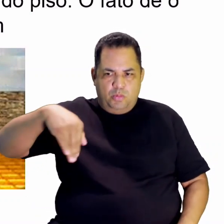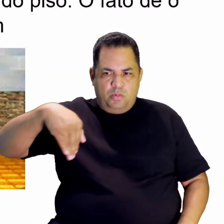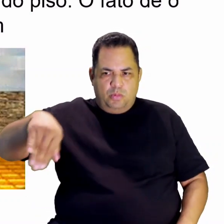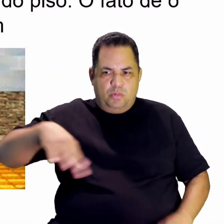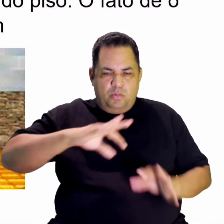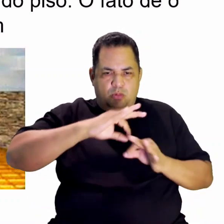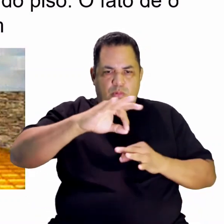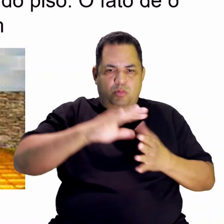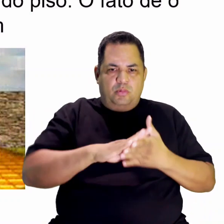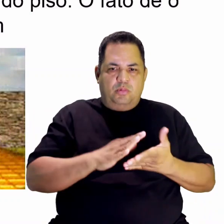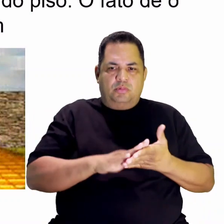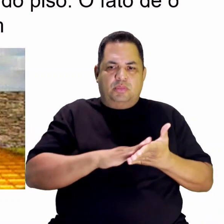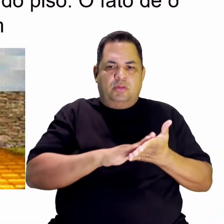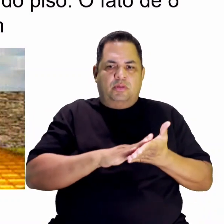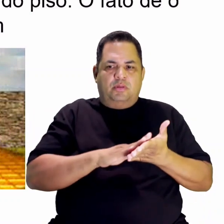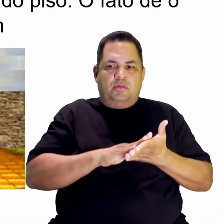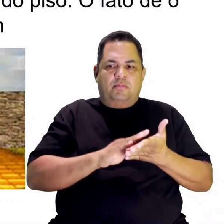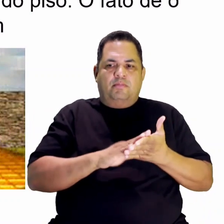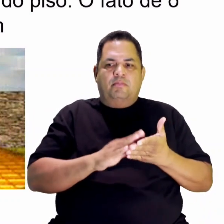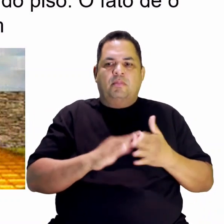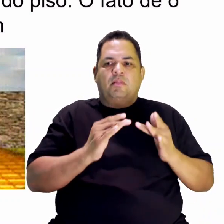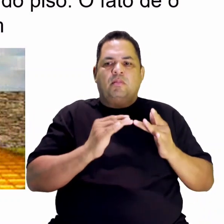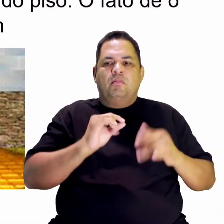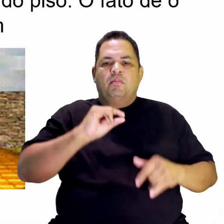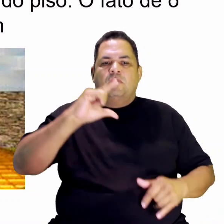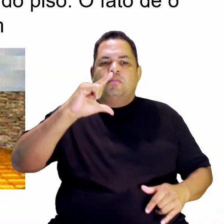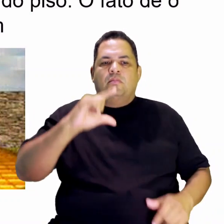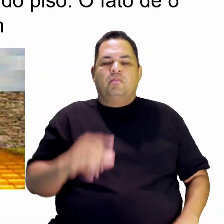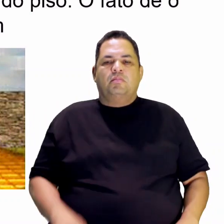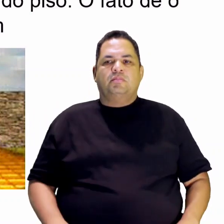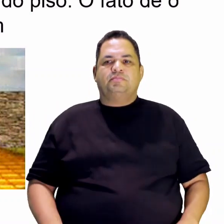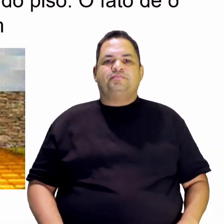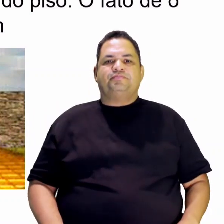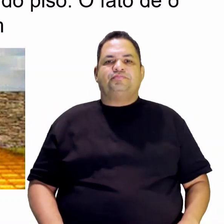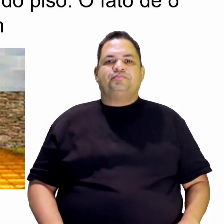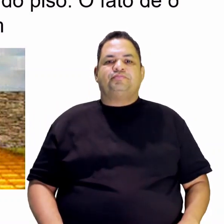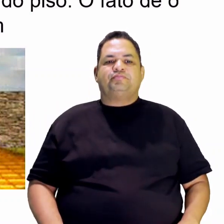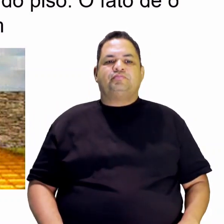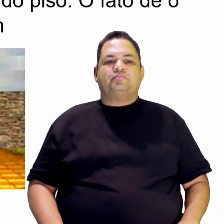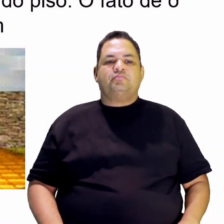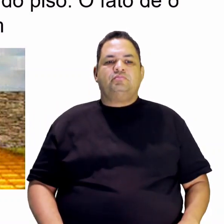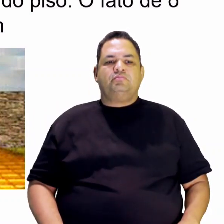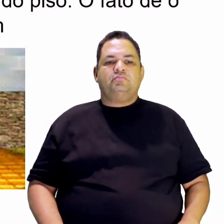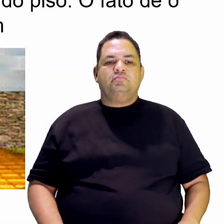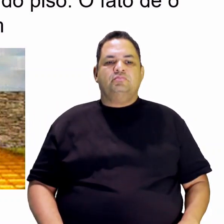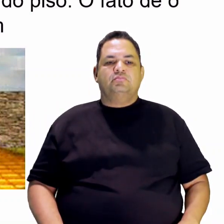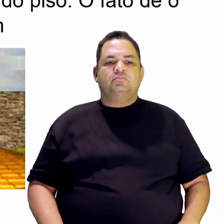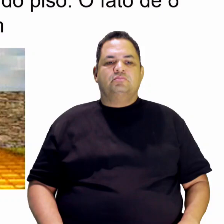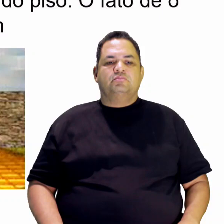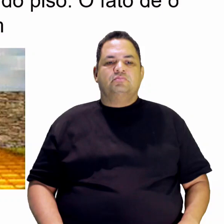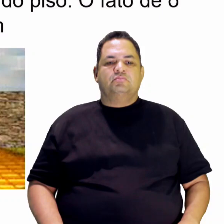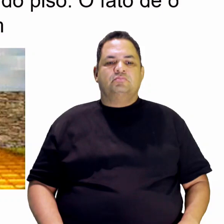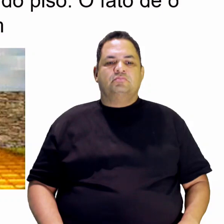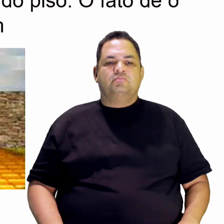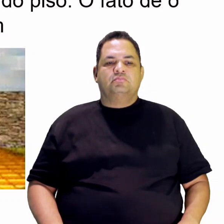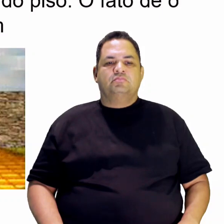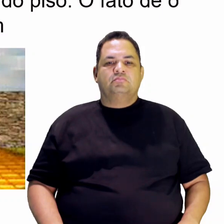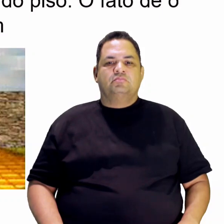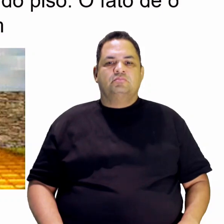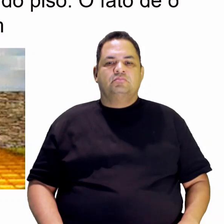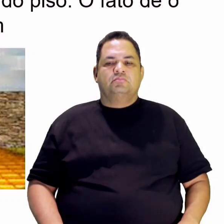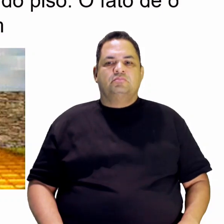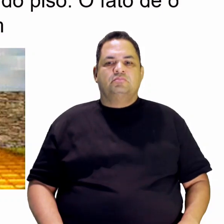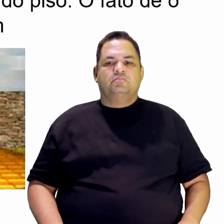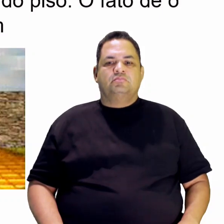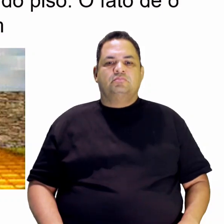áspero e aumenta o coeficiente de atrito. Então, atrito, né? Certo? Muito bem. Olha